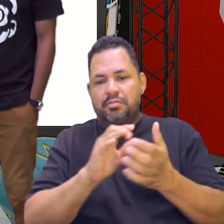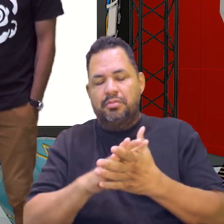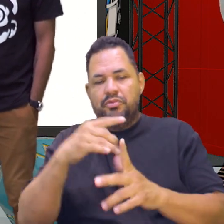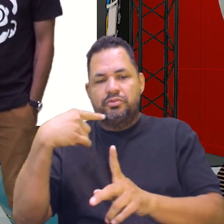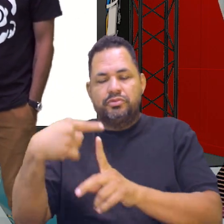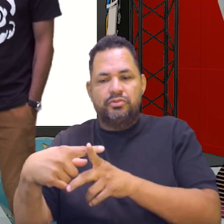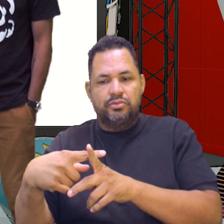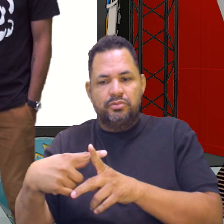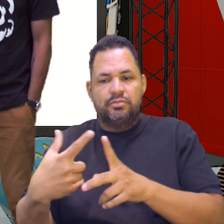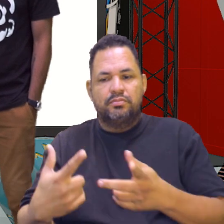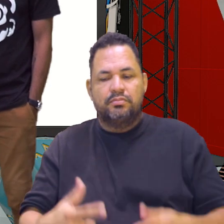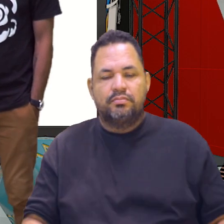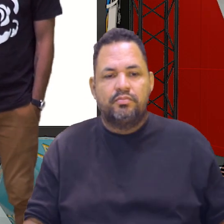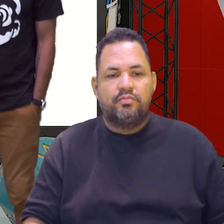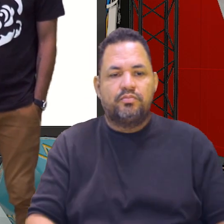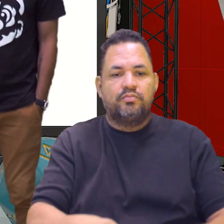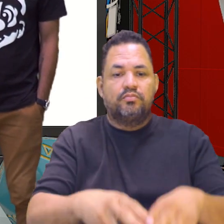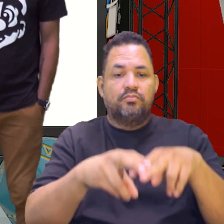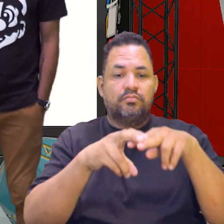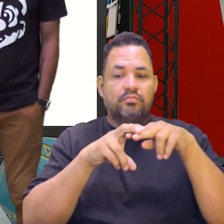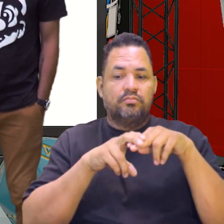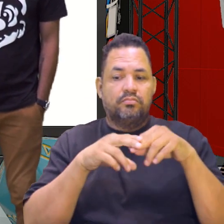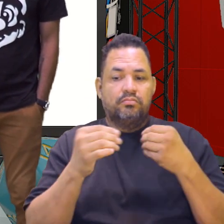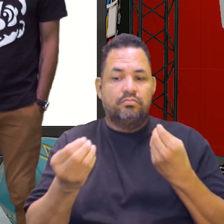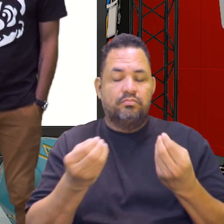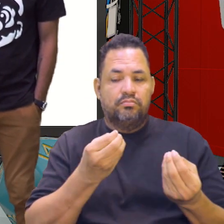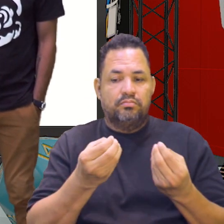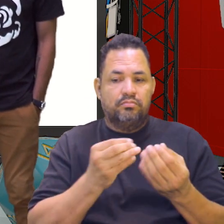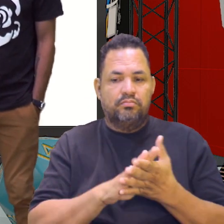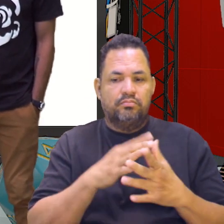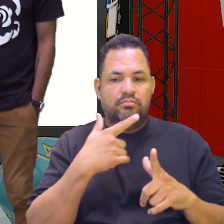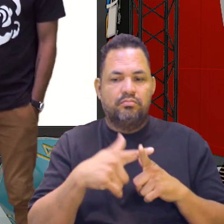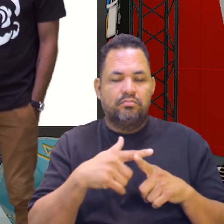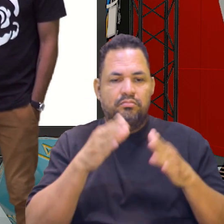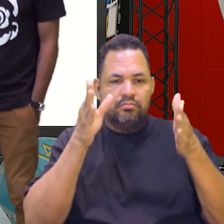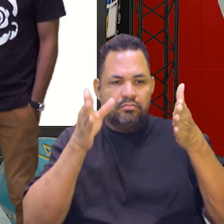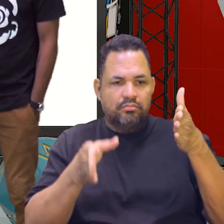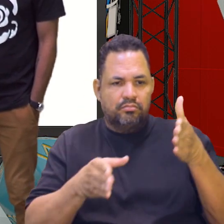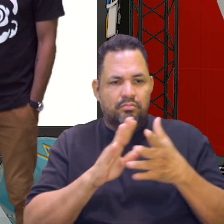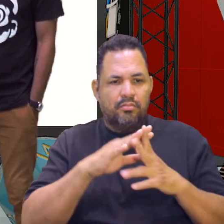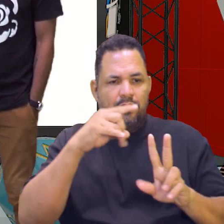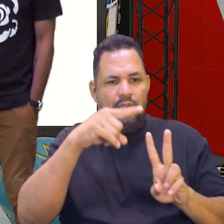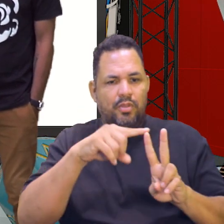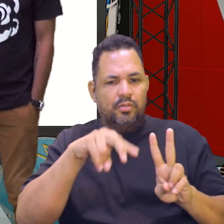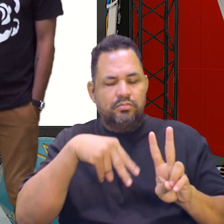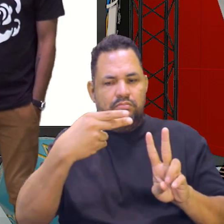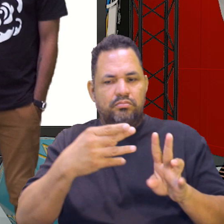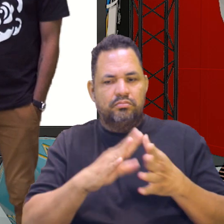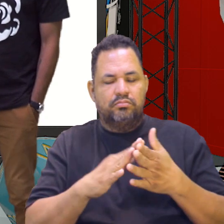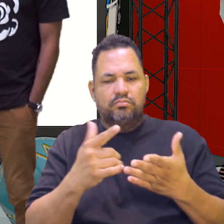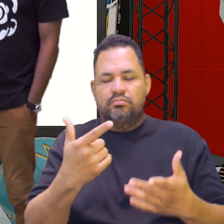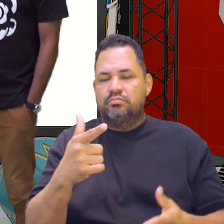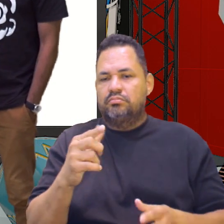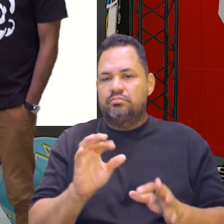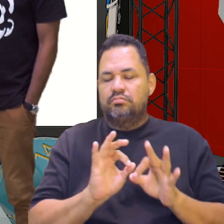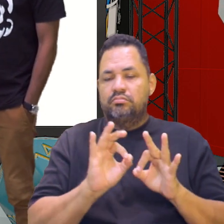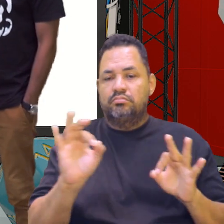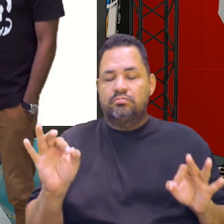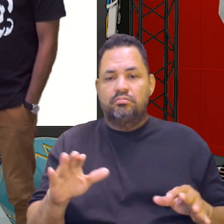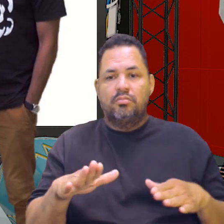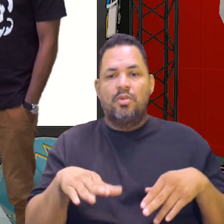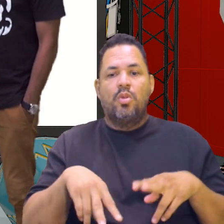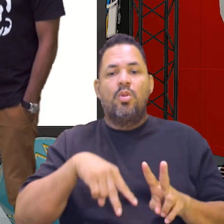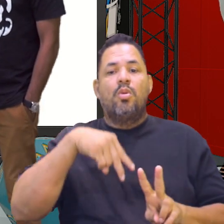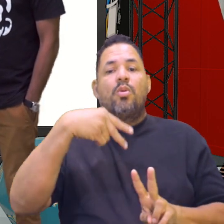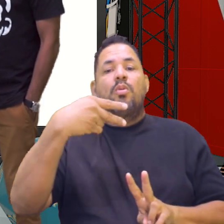né? Isso. Então, por isso o motivo do módulo. Tá? E da raiz quadrada, né? Porque não existe distância negativa. Quando